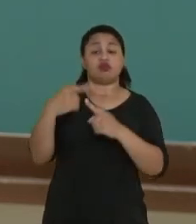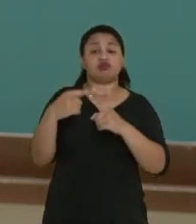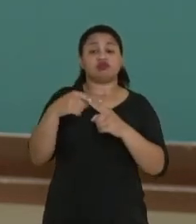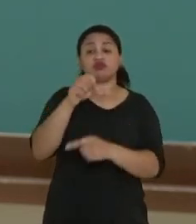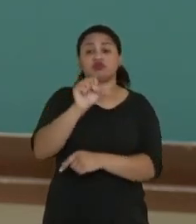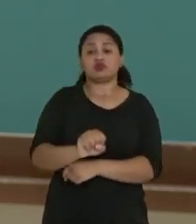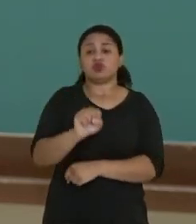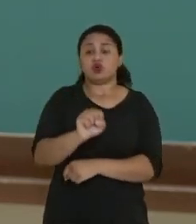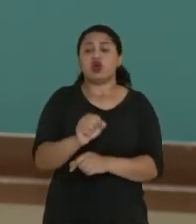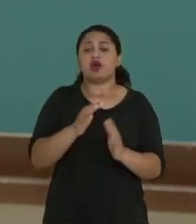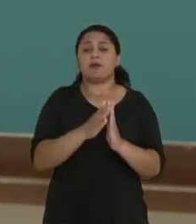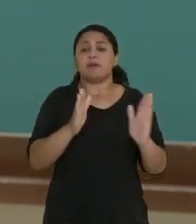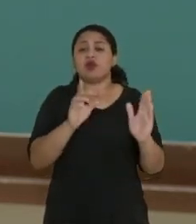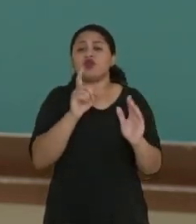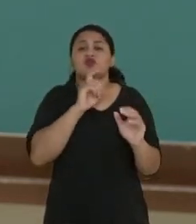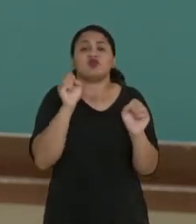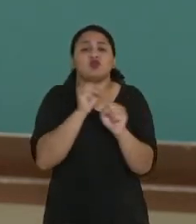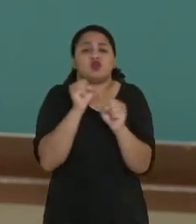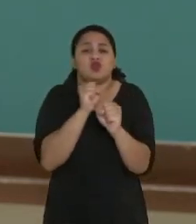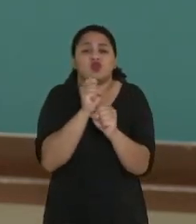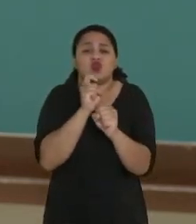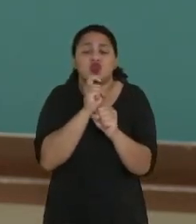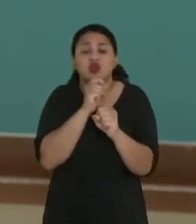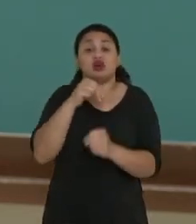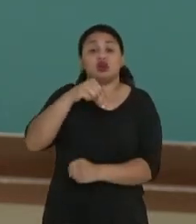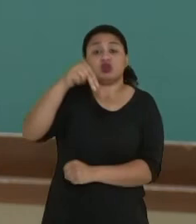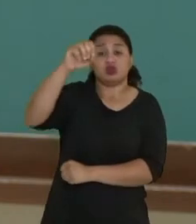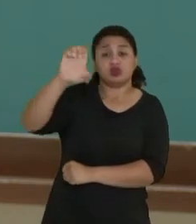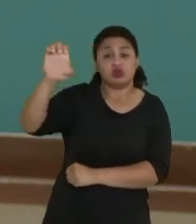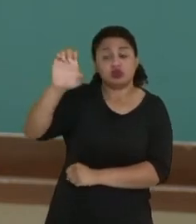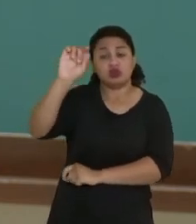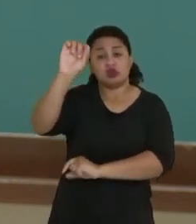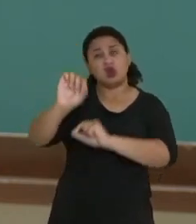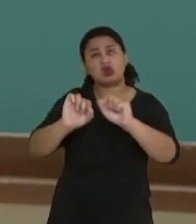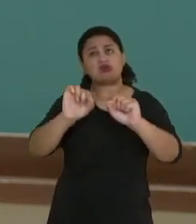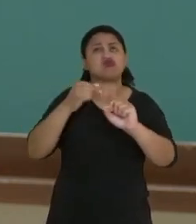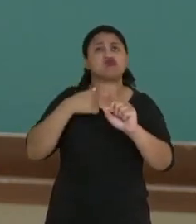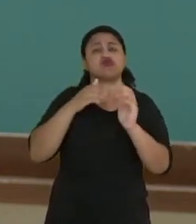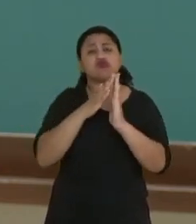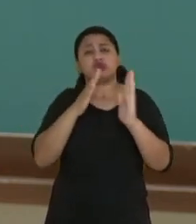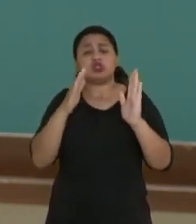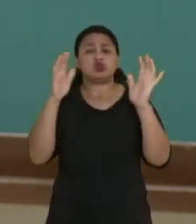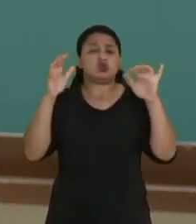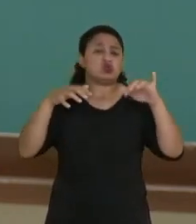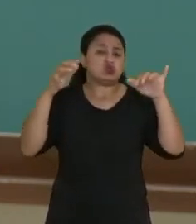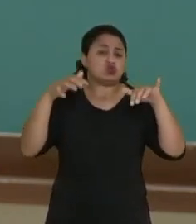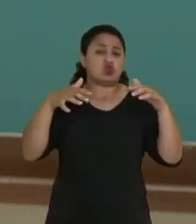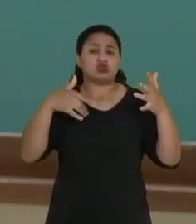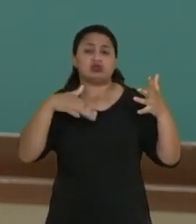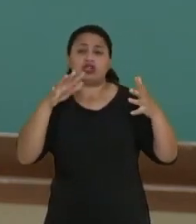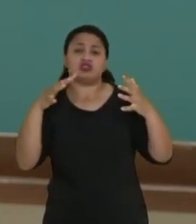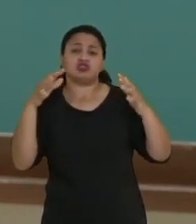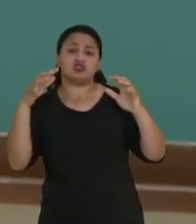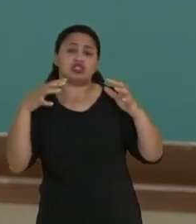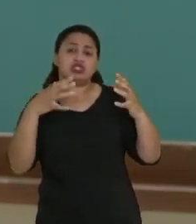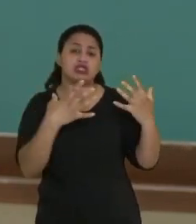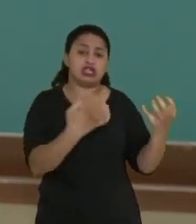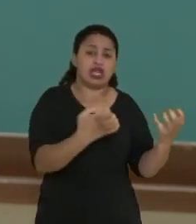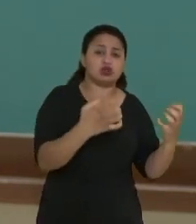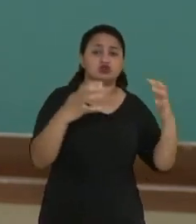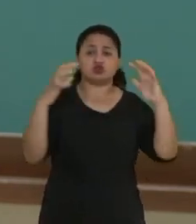sul um inverno rigoroso, enquanto no Nordeste nós vamos ter apenas um período mais chuvoso e menos chuvoso? Por causa